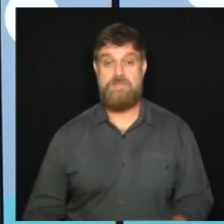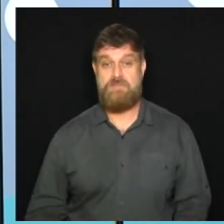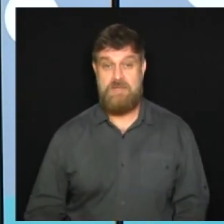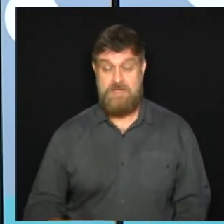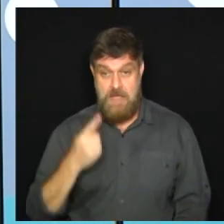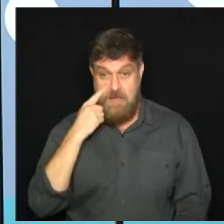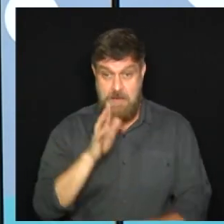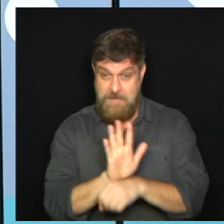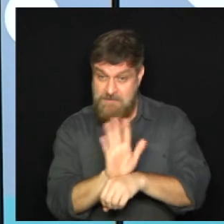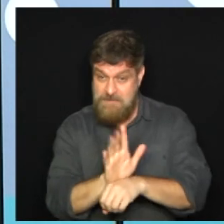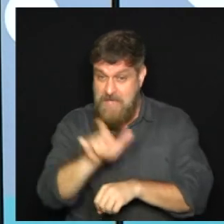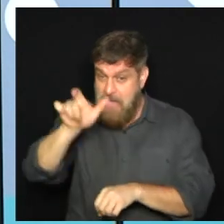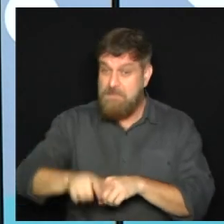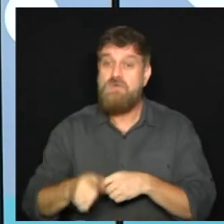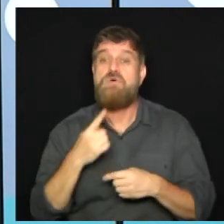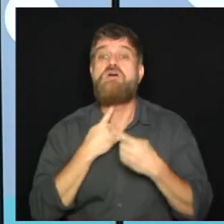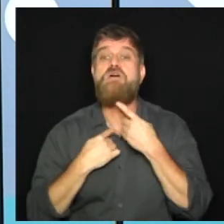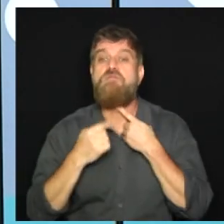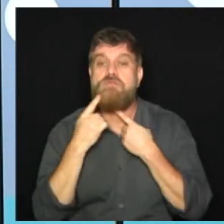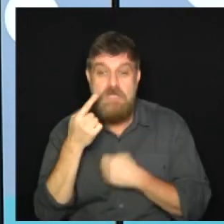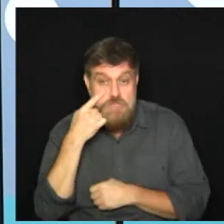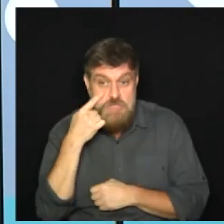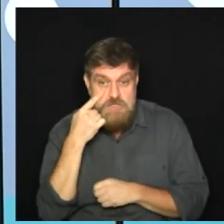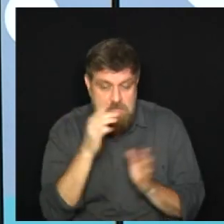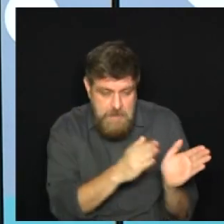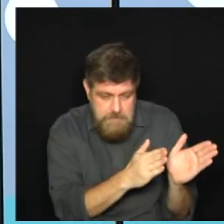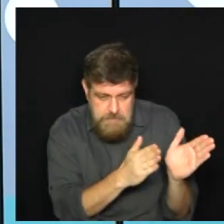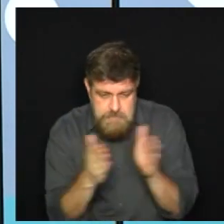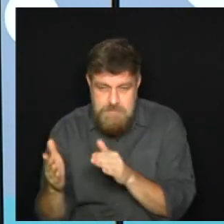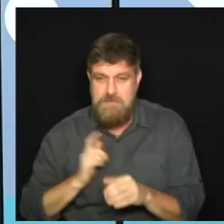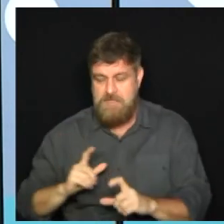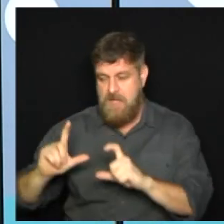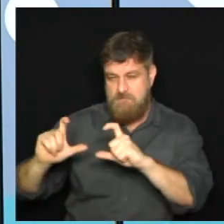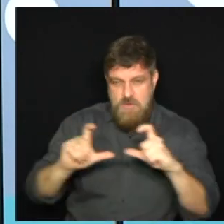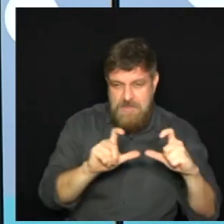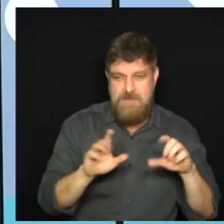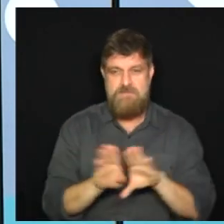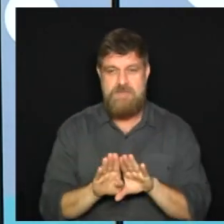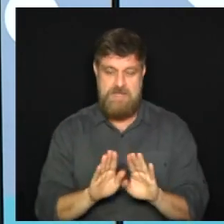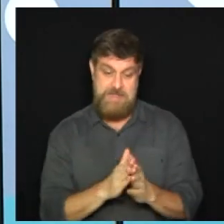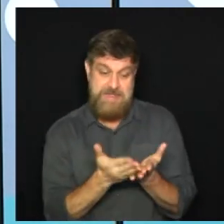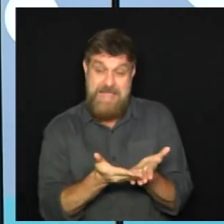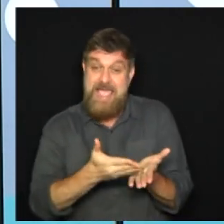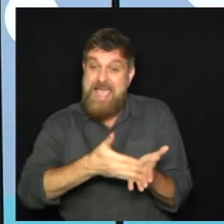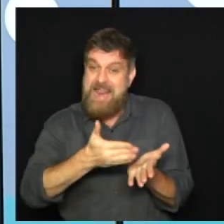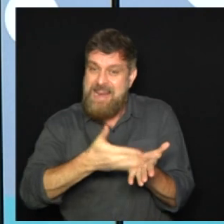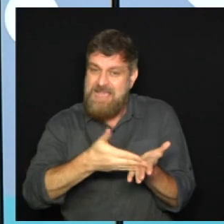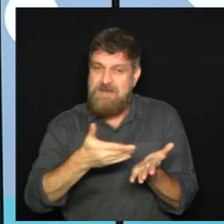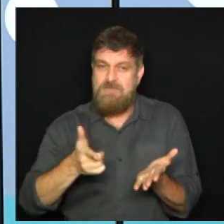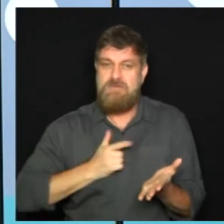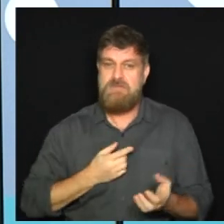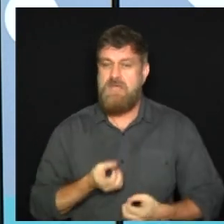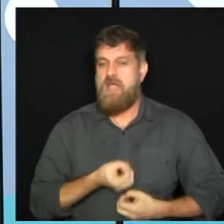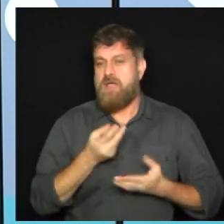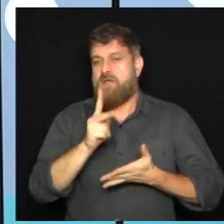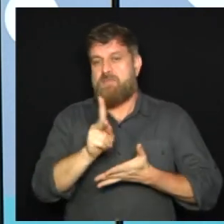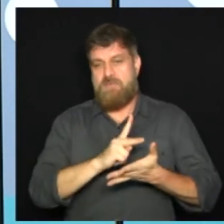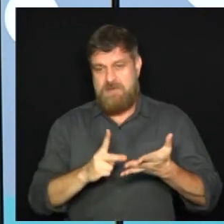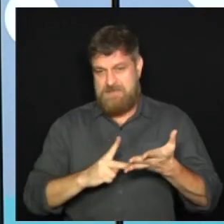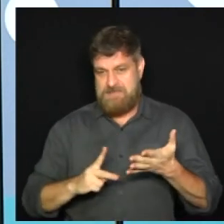também. E aí a gente tentou elaborar algumas recompensas, tem bastante recompensa, na verdade. Tem coisas